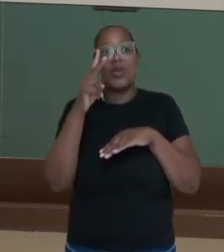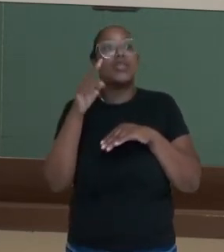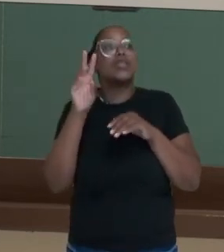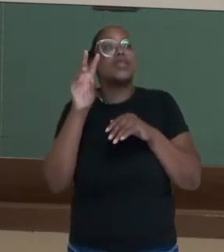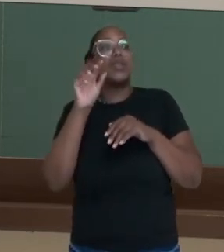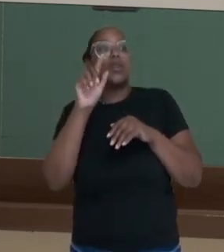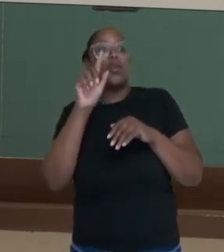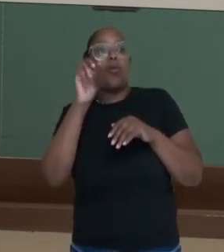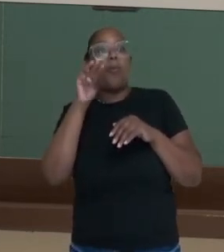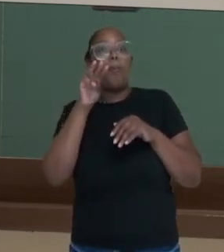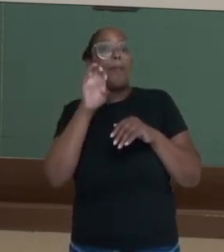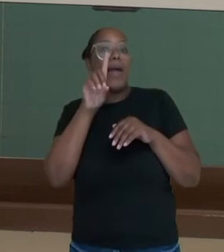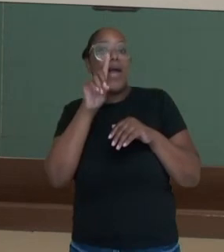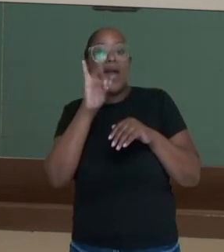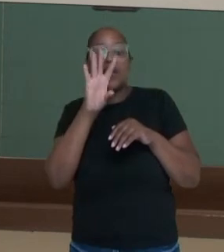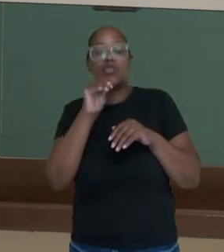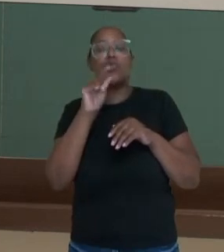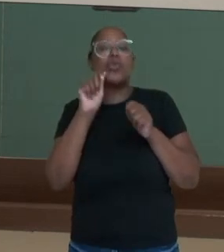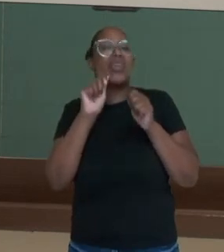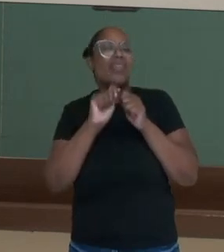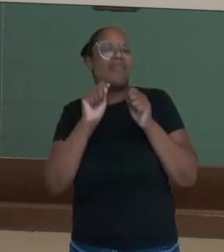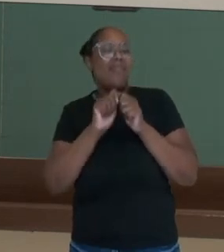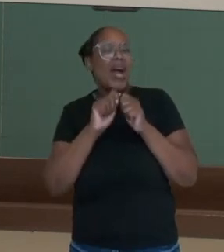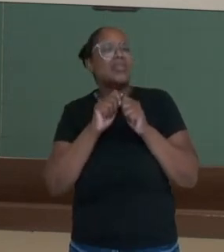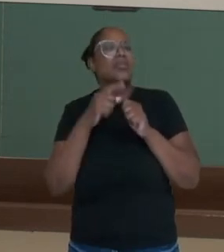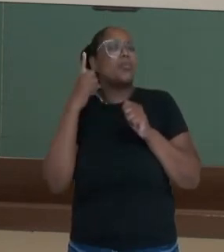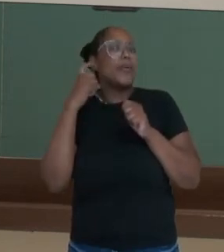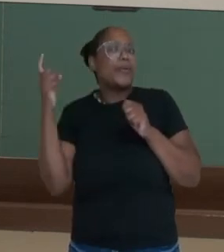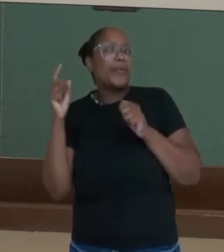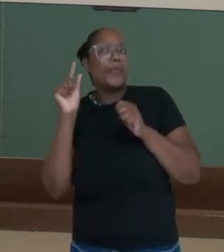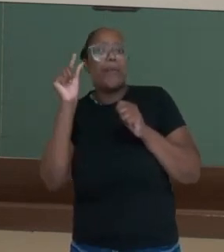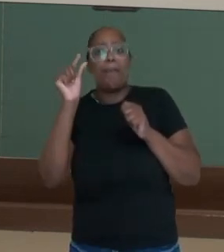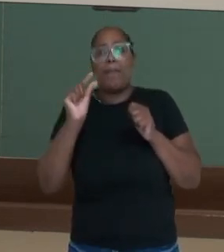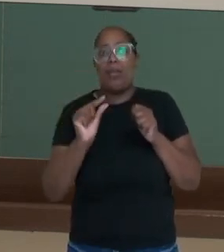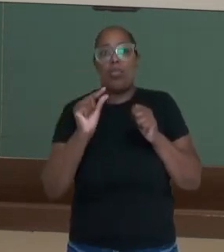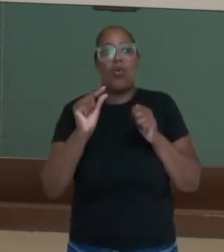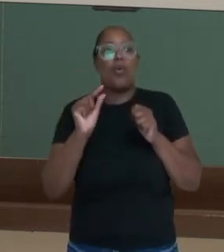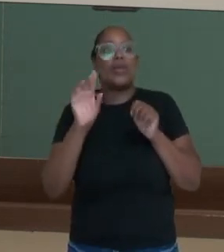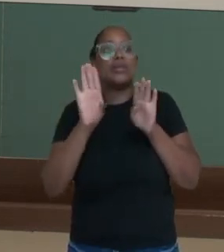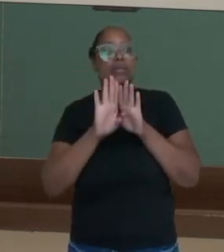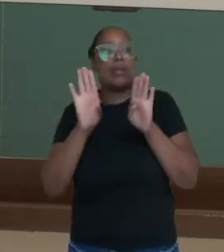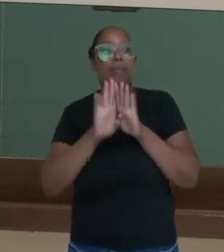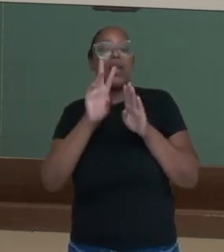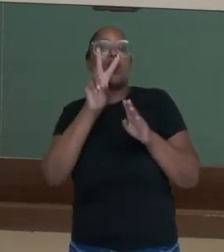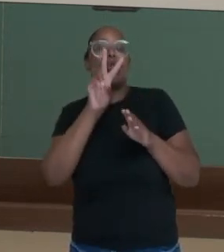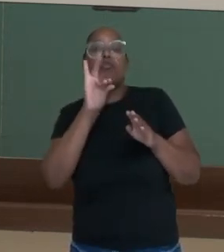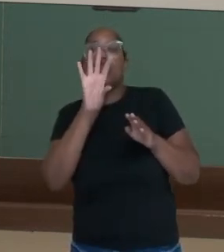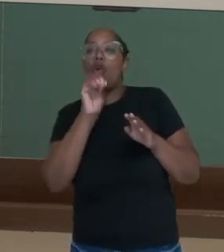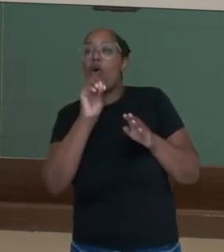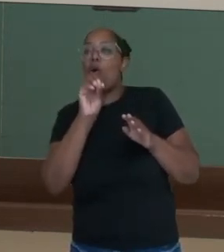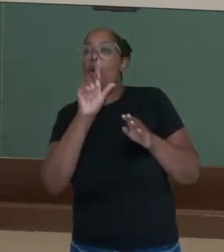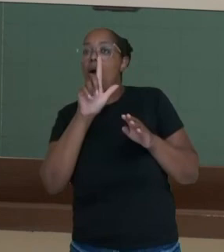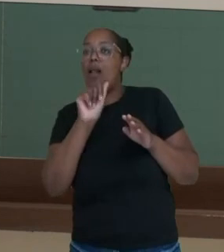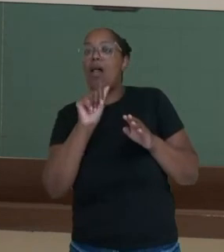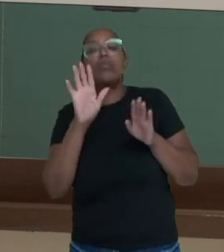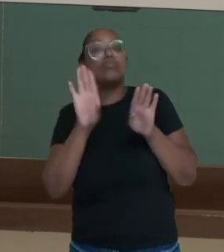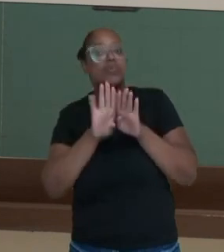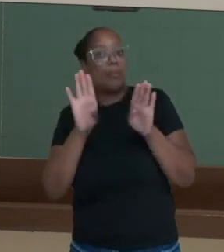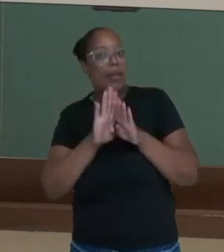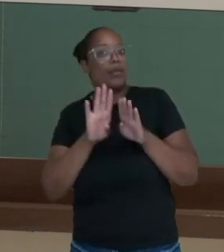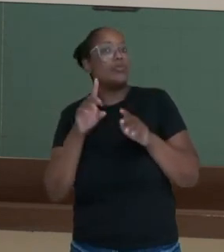viola, ou violinha, né? Que faz os improvisos ali, o bem agudo, né? Então, esses são os